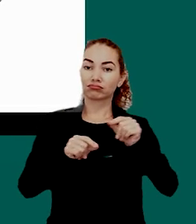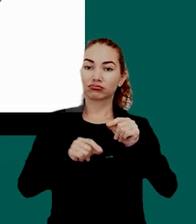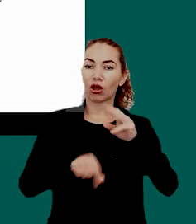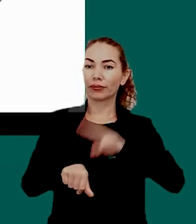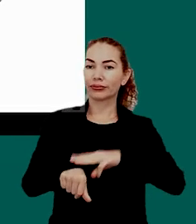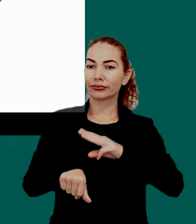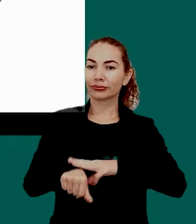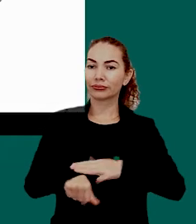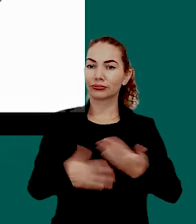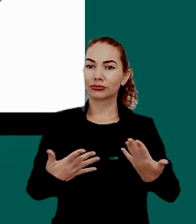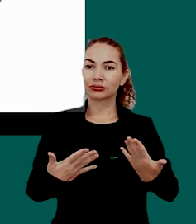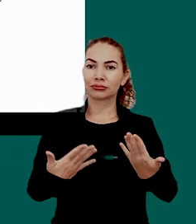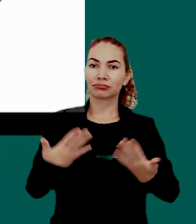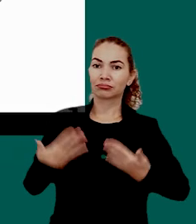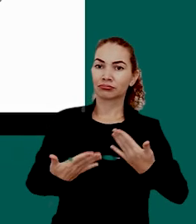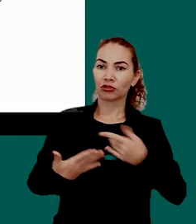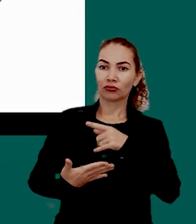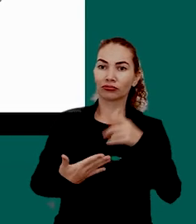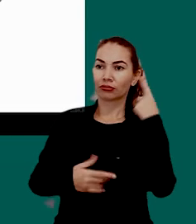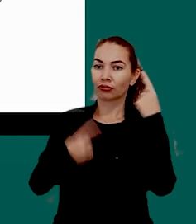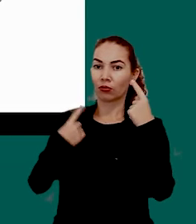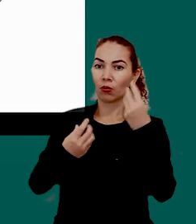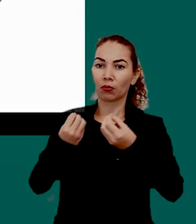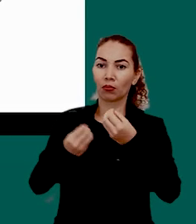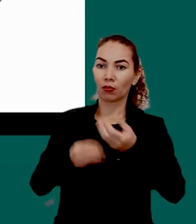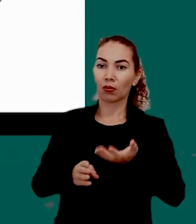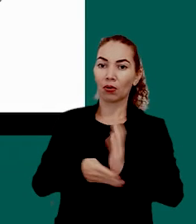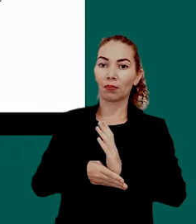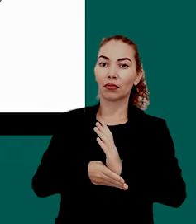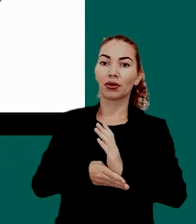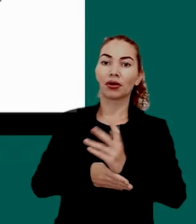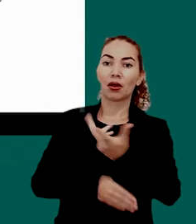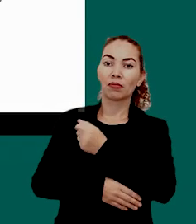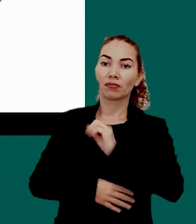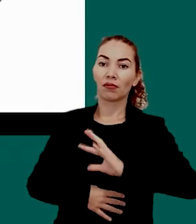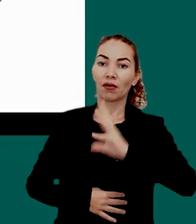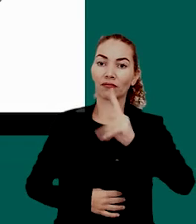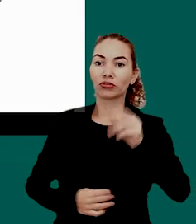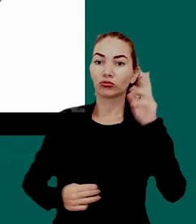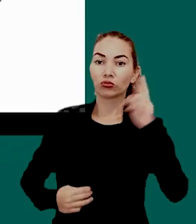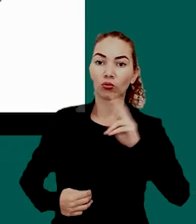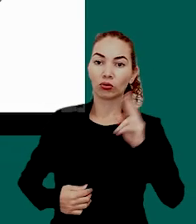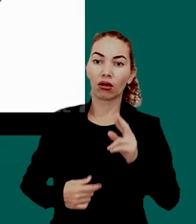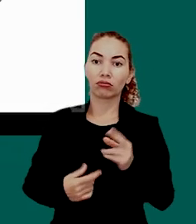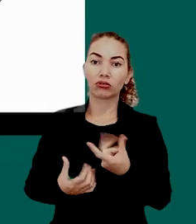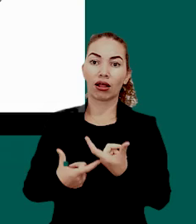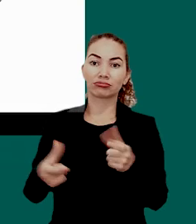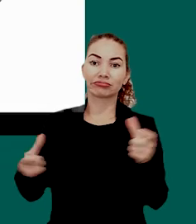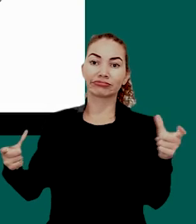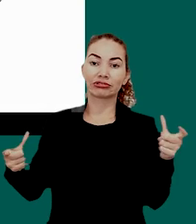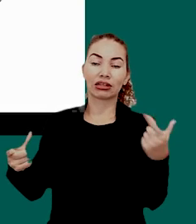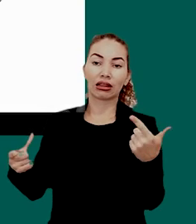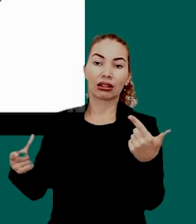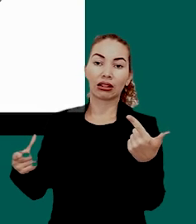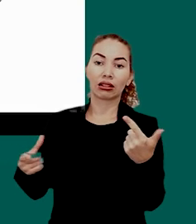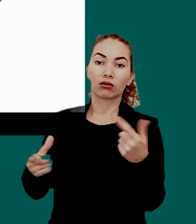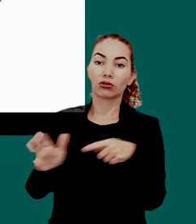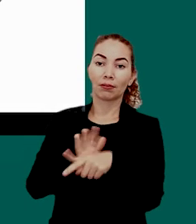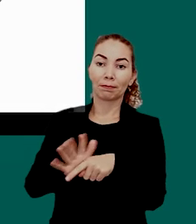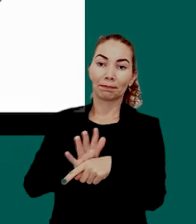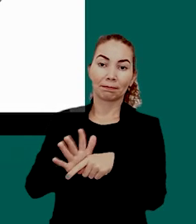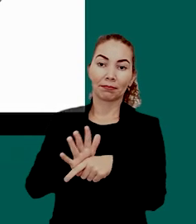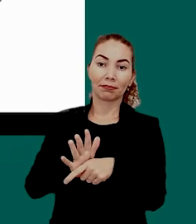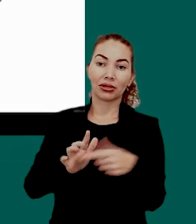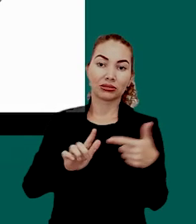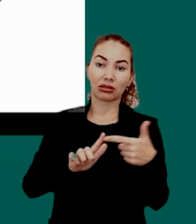mundo foi em cima, falou, vocês estão loucos, como vocês vão aprovar uma vacina para toda a população russa, que é gigantesca, sem ter estudos de